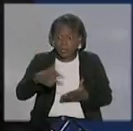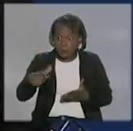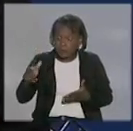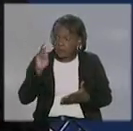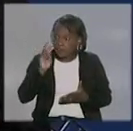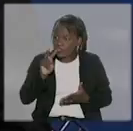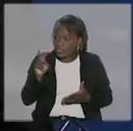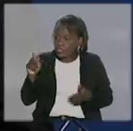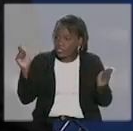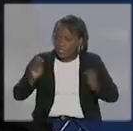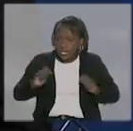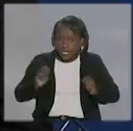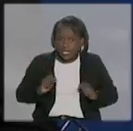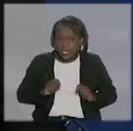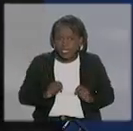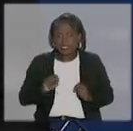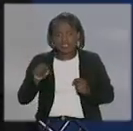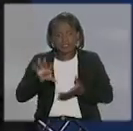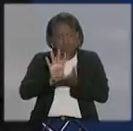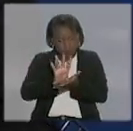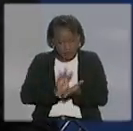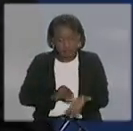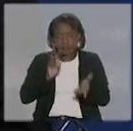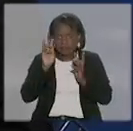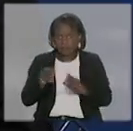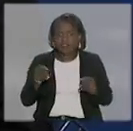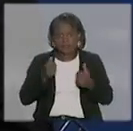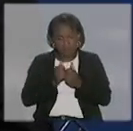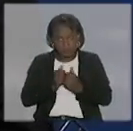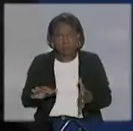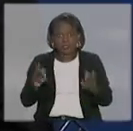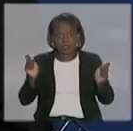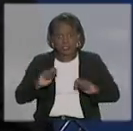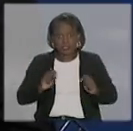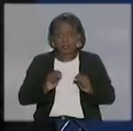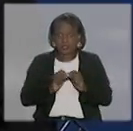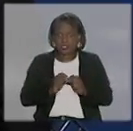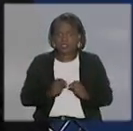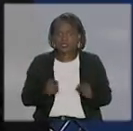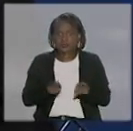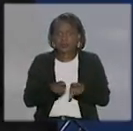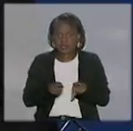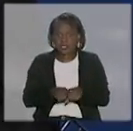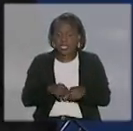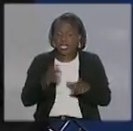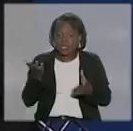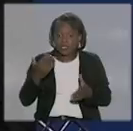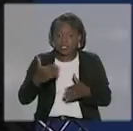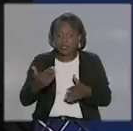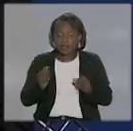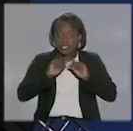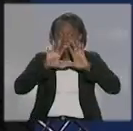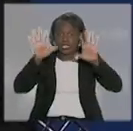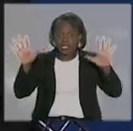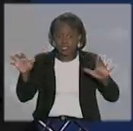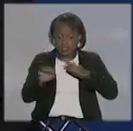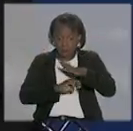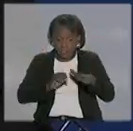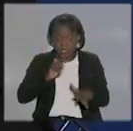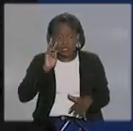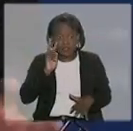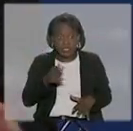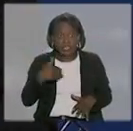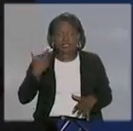outros vão ver que é possível e também vão entrar nesse jogo, né? E aí vai ficar mais claro para o empresário na